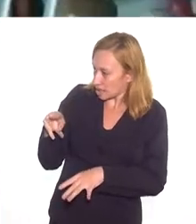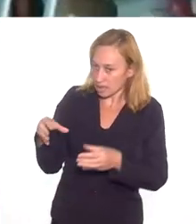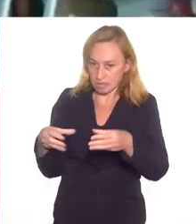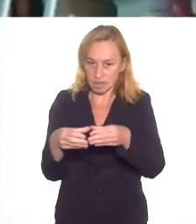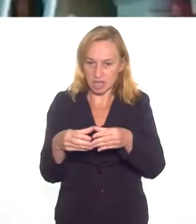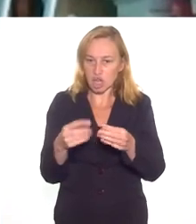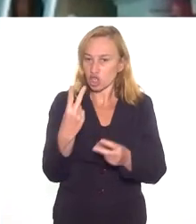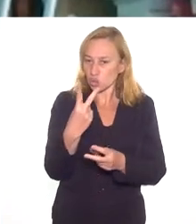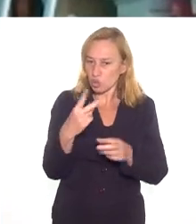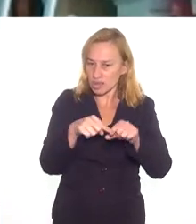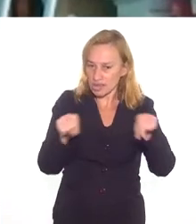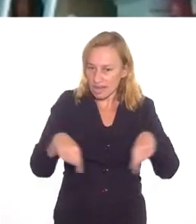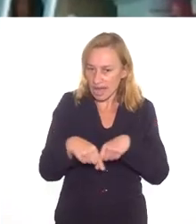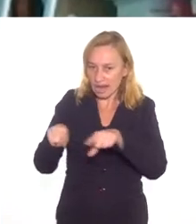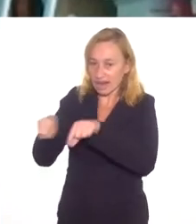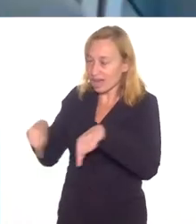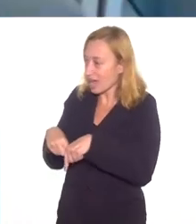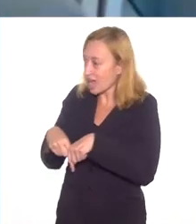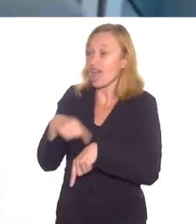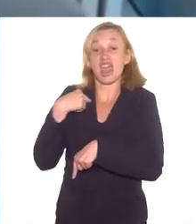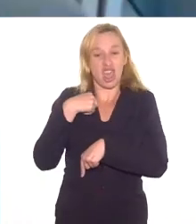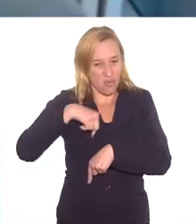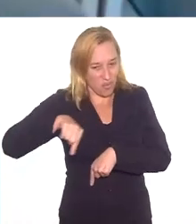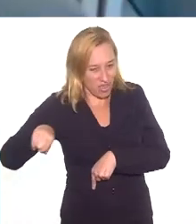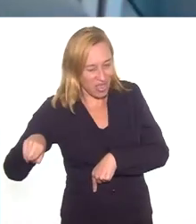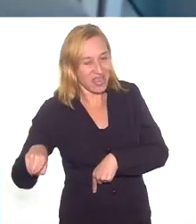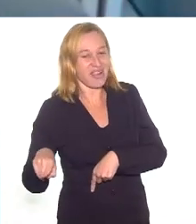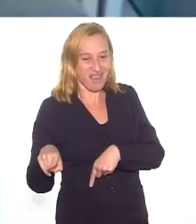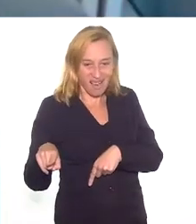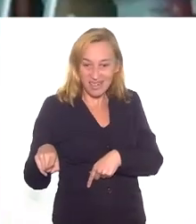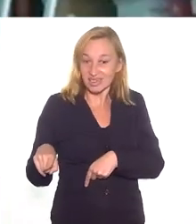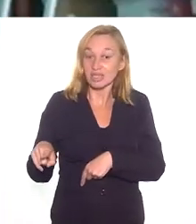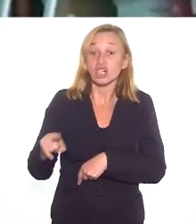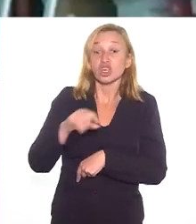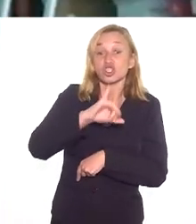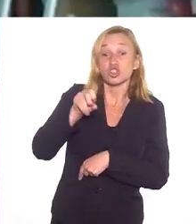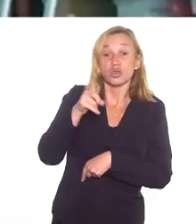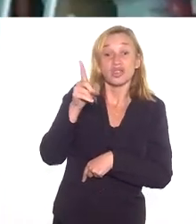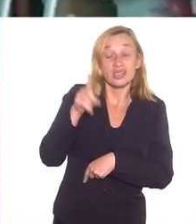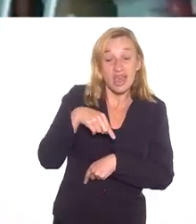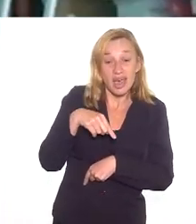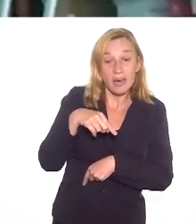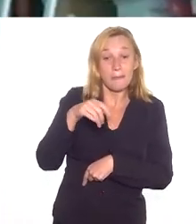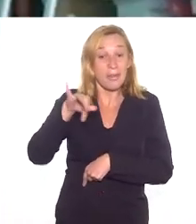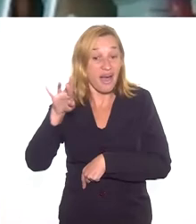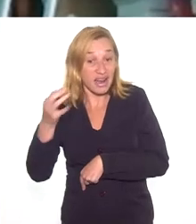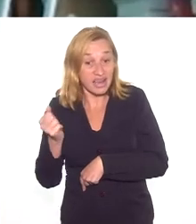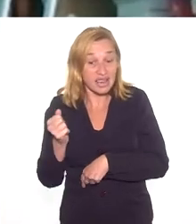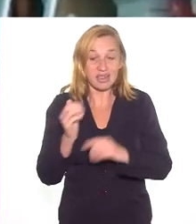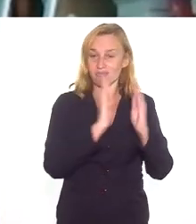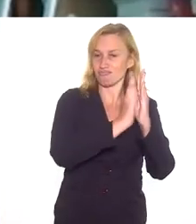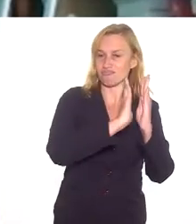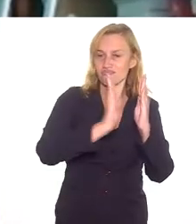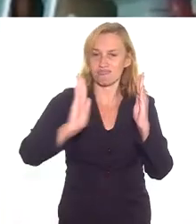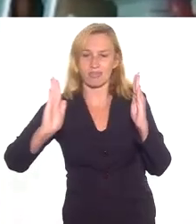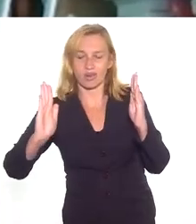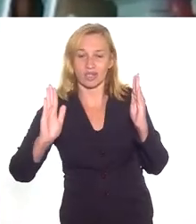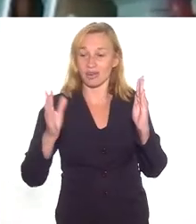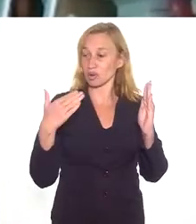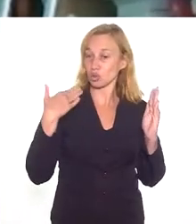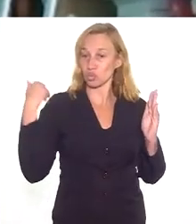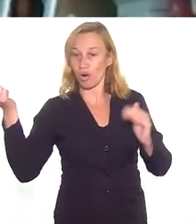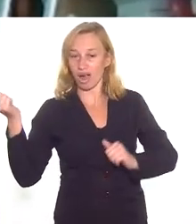conhecer, aquela pequena sede de duas salas. Conhecer, frequentar. Sim, a sala do Zé Maria e a